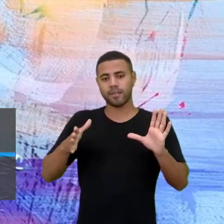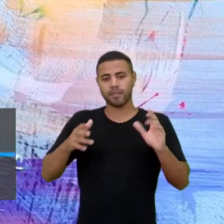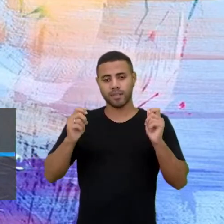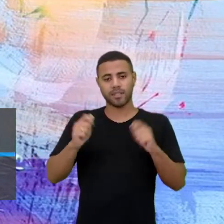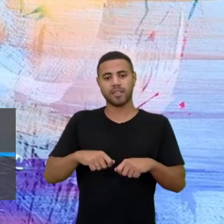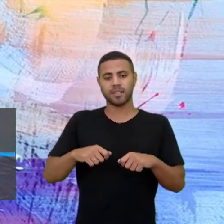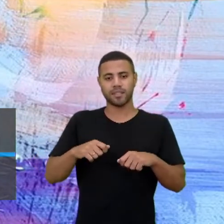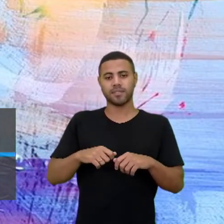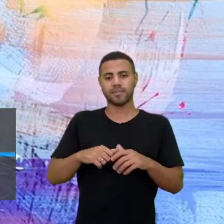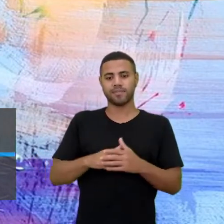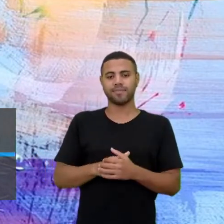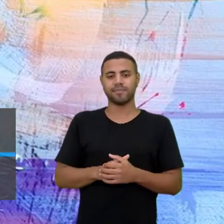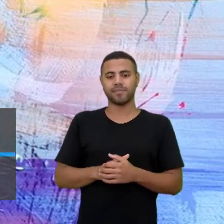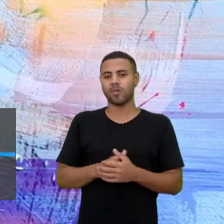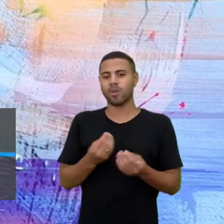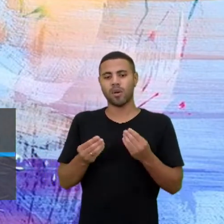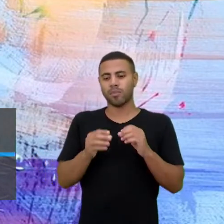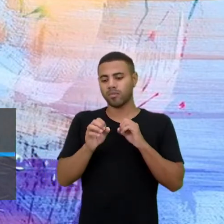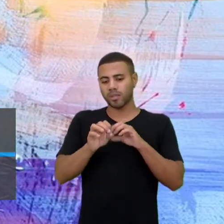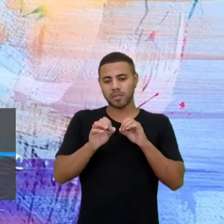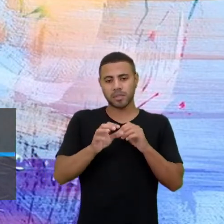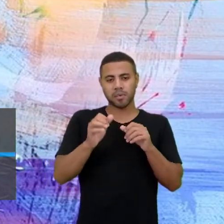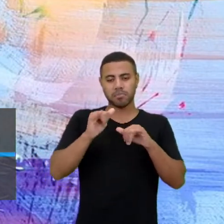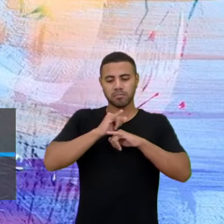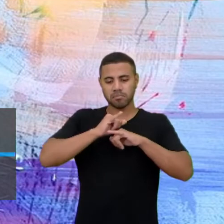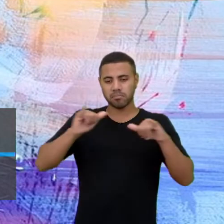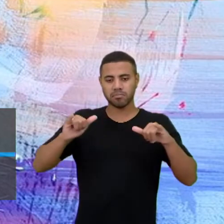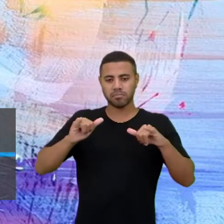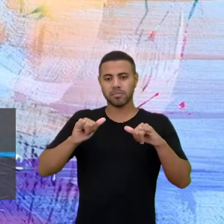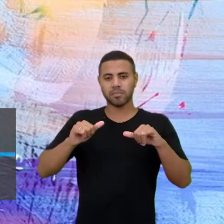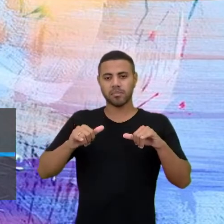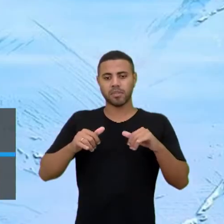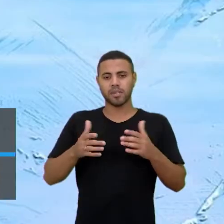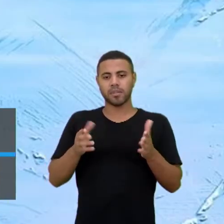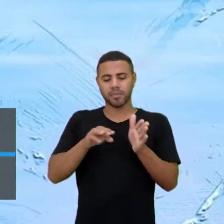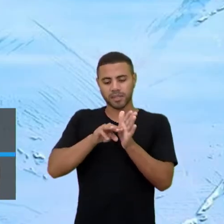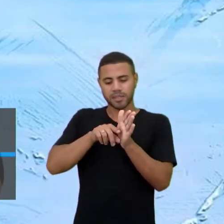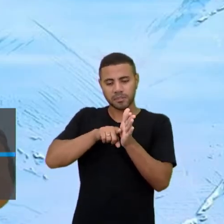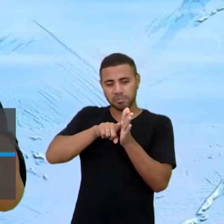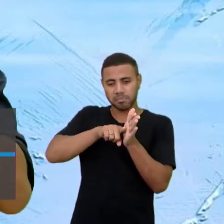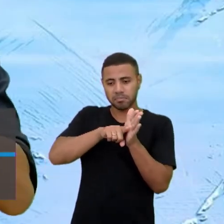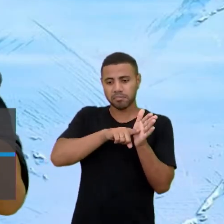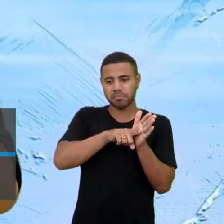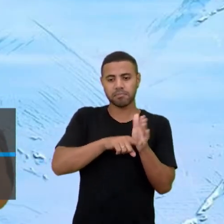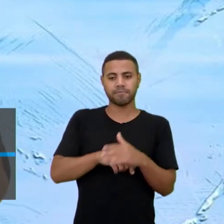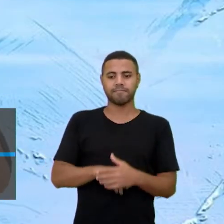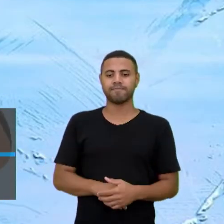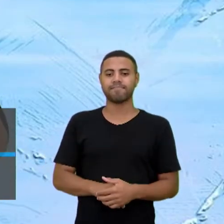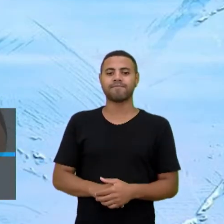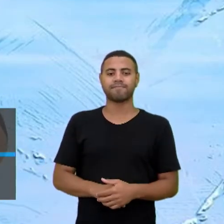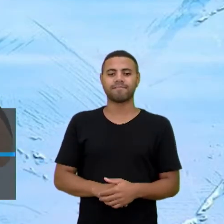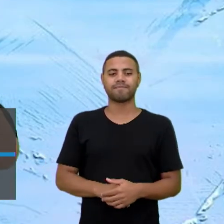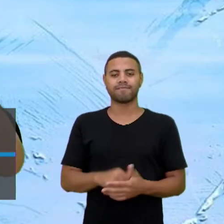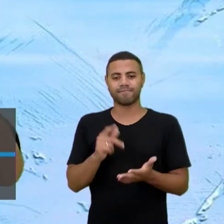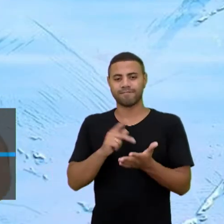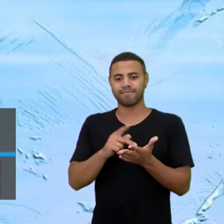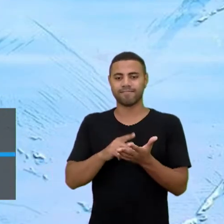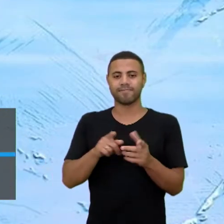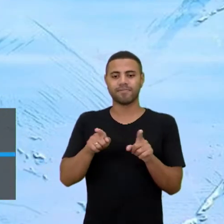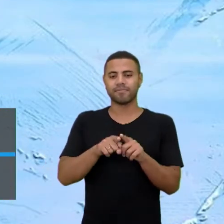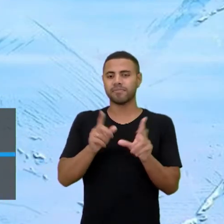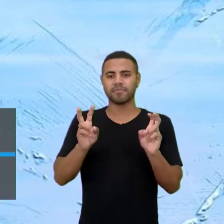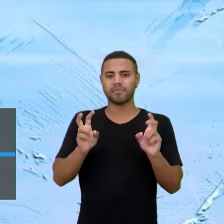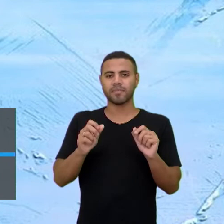criação e comunicação publicitária e com esse primeiro momento de pesquisa. Inclusive puxando outros traços, né, nesse mapa mental, por